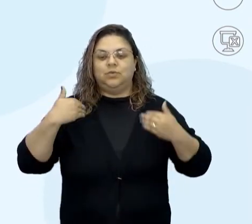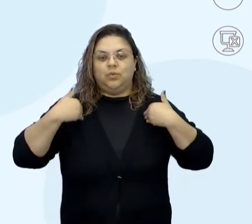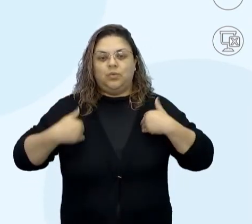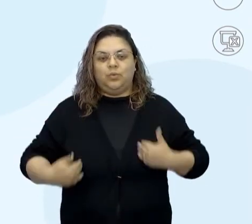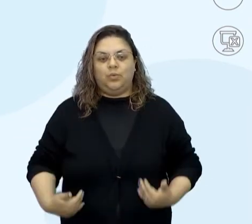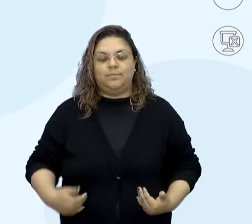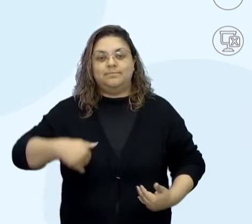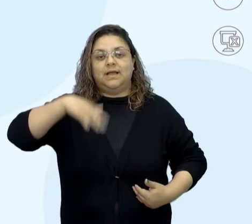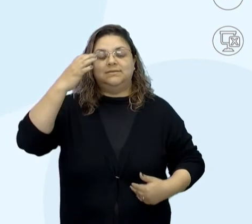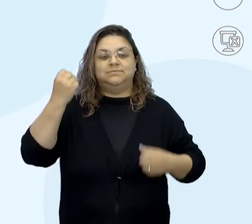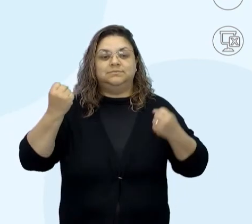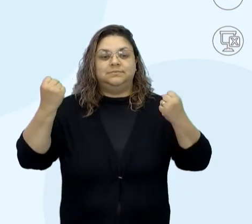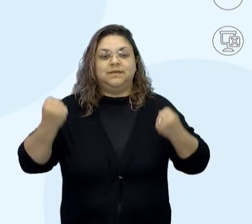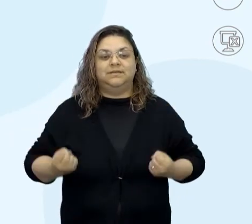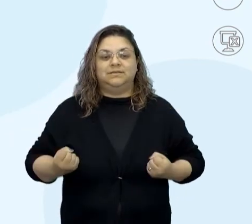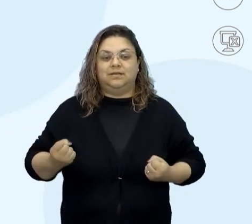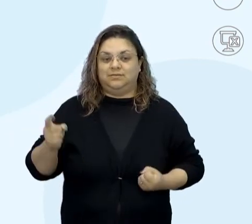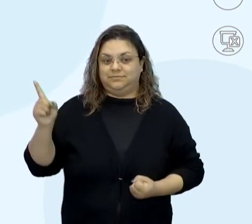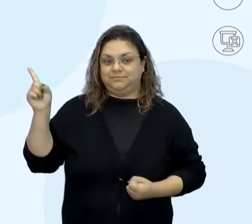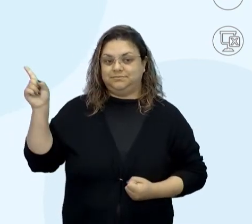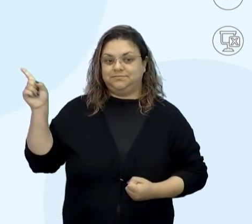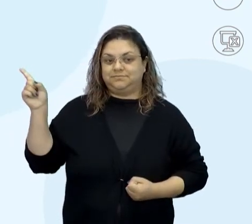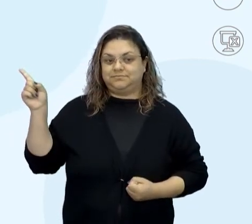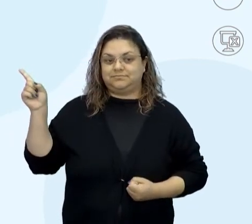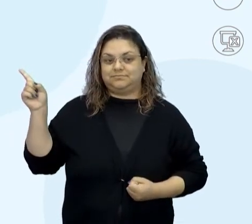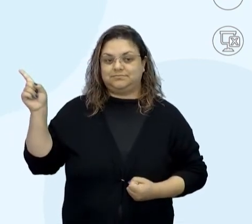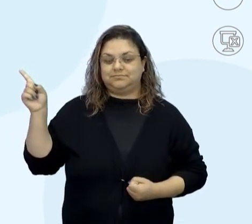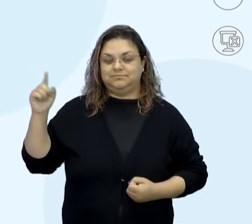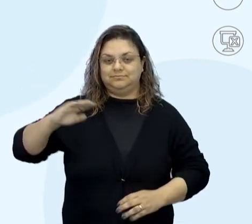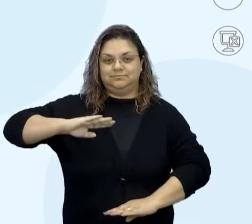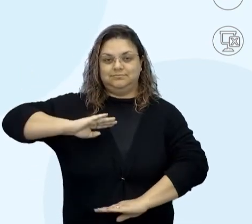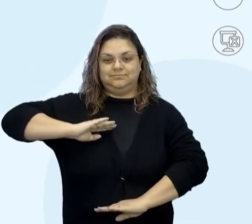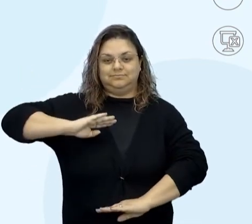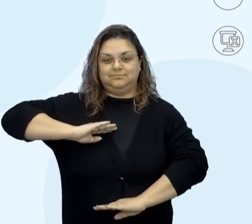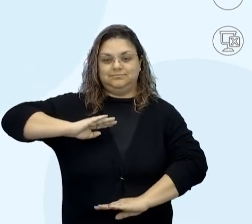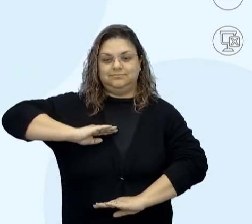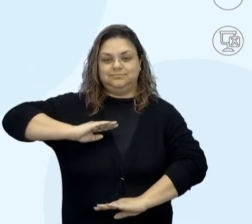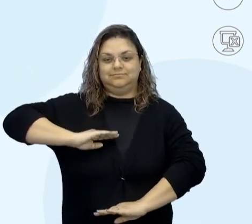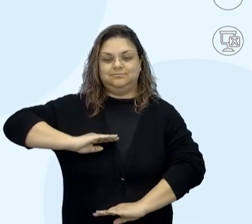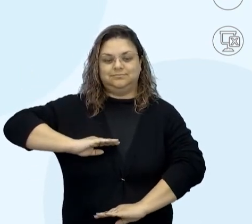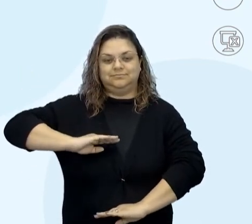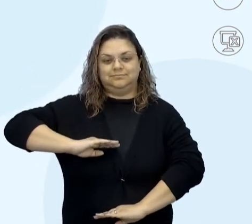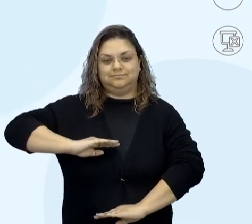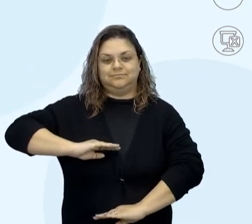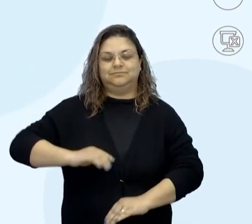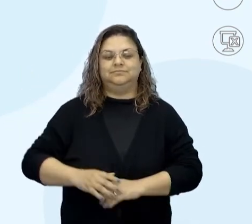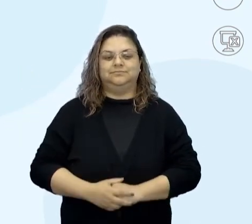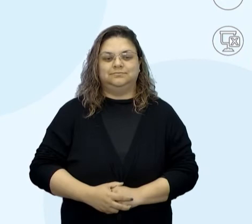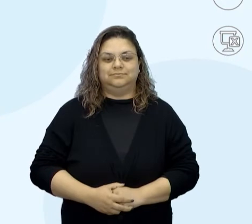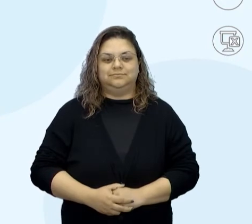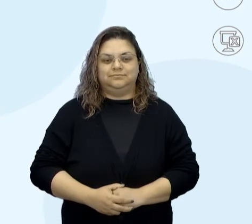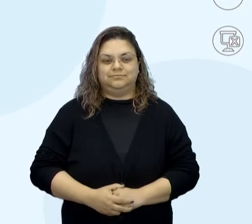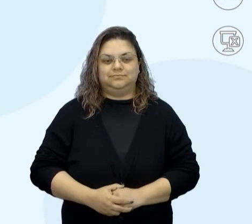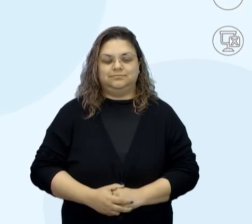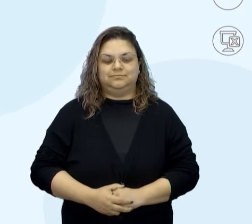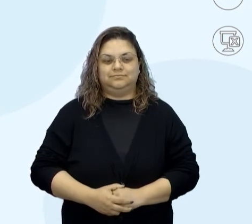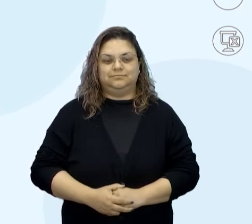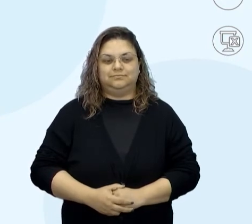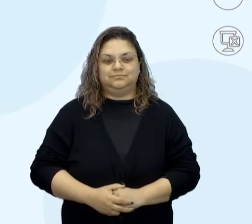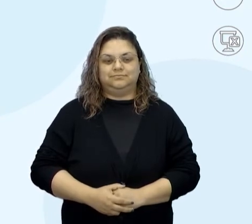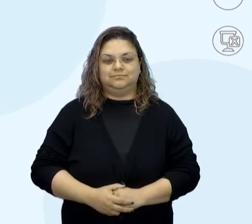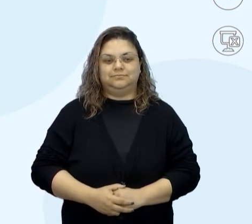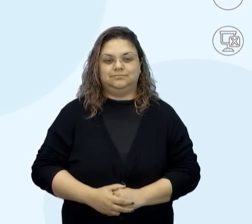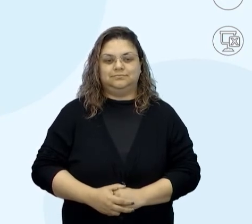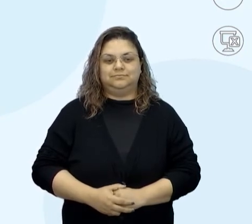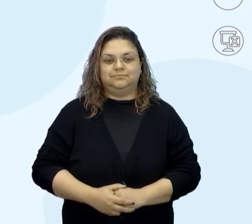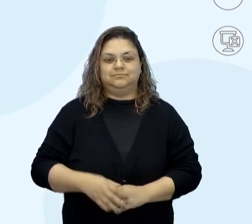corpo, que é essa região aqui ventral, essa região próxima ao umbigo, né? E veja que isso fica evidente quando a